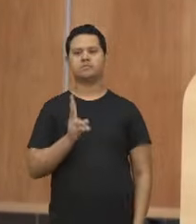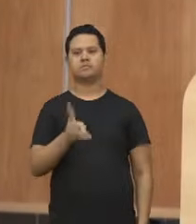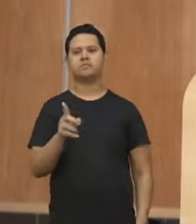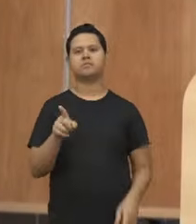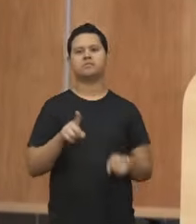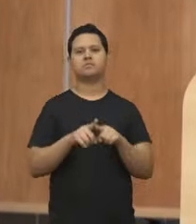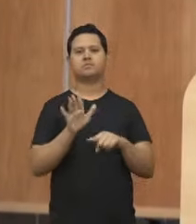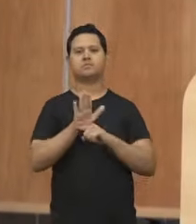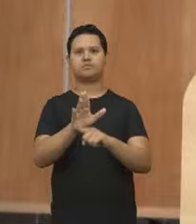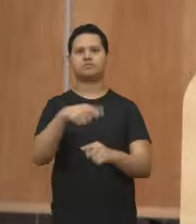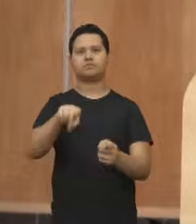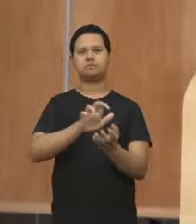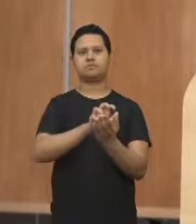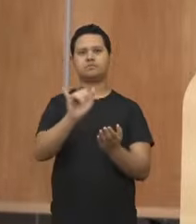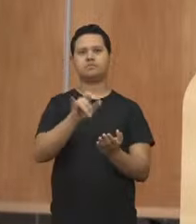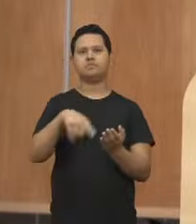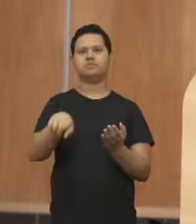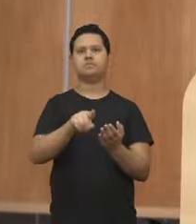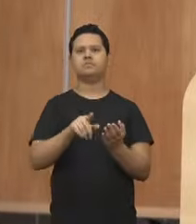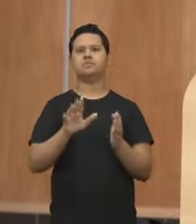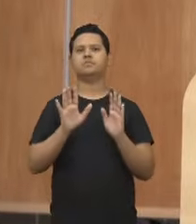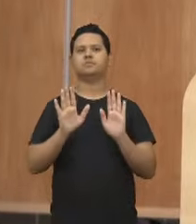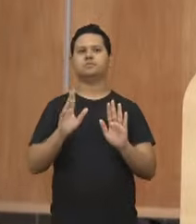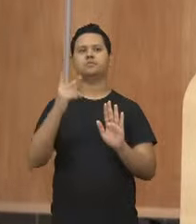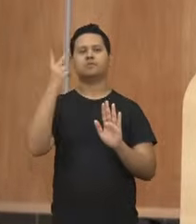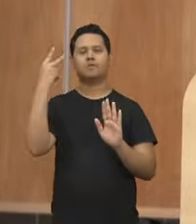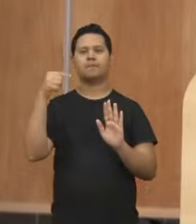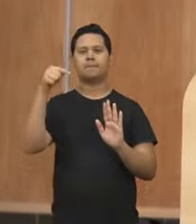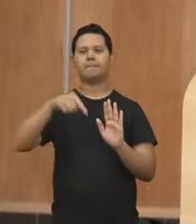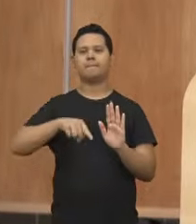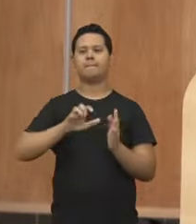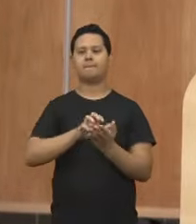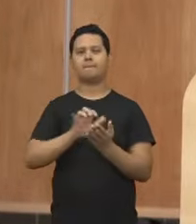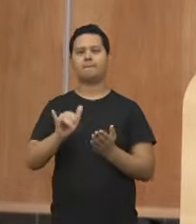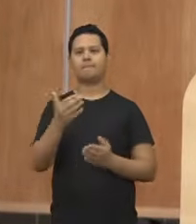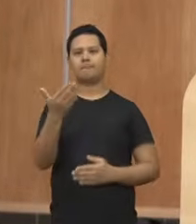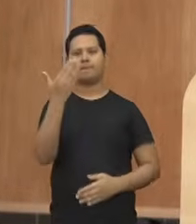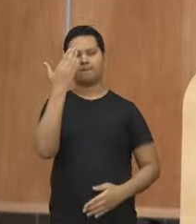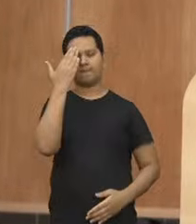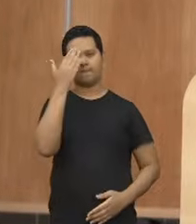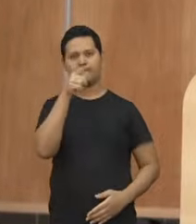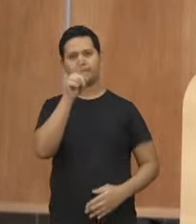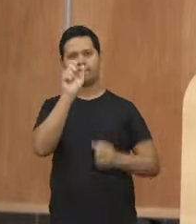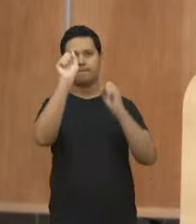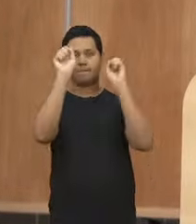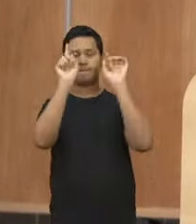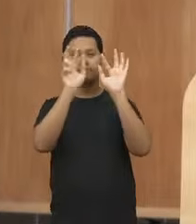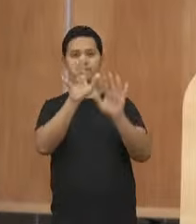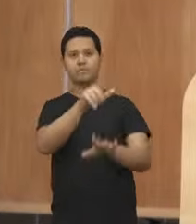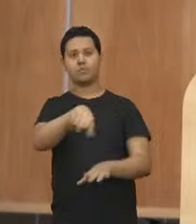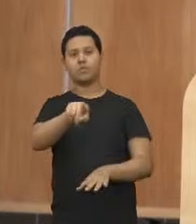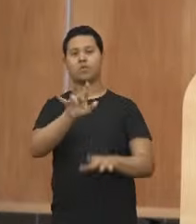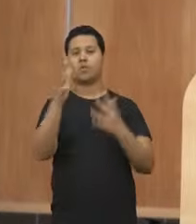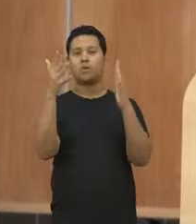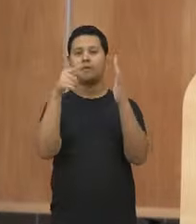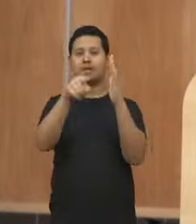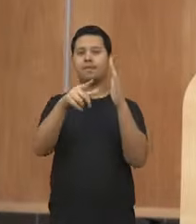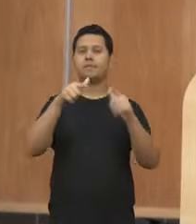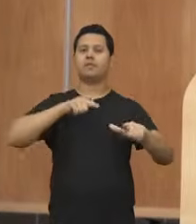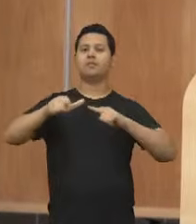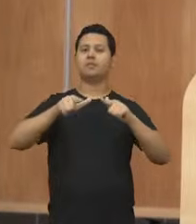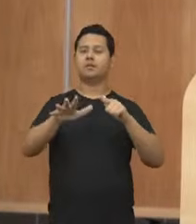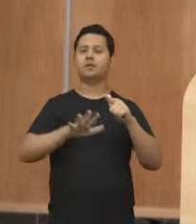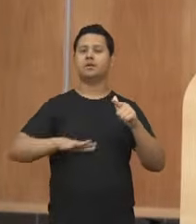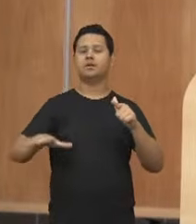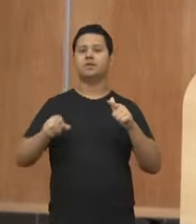contribuir com a nossa cidade, e quem sabe um dia também vereadora dessa casa, né? Então, que Deus abençoe vocês aí, parabéns pelo trabalho que vocês